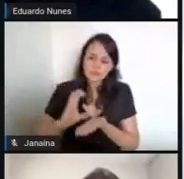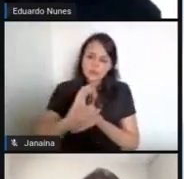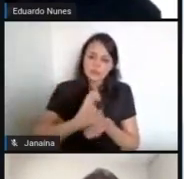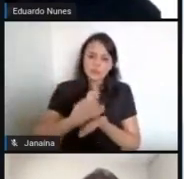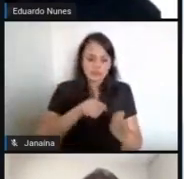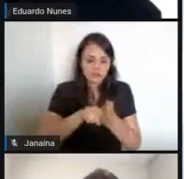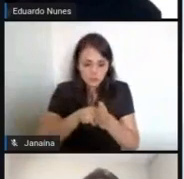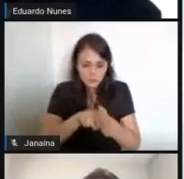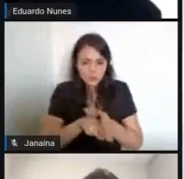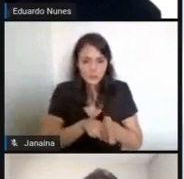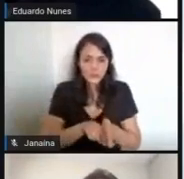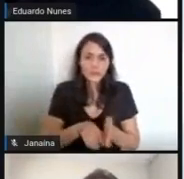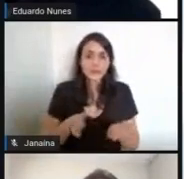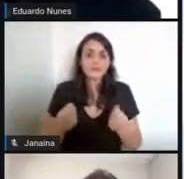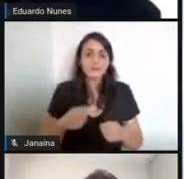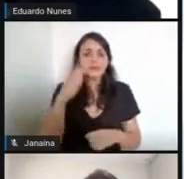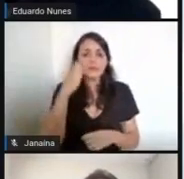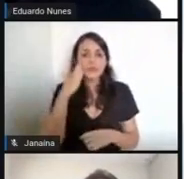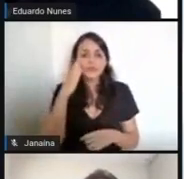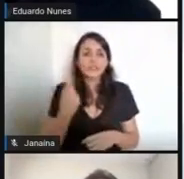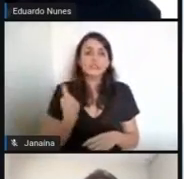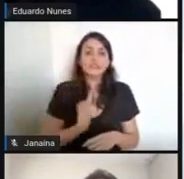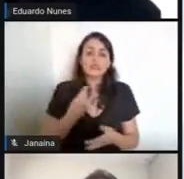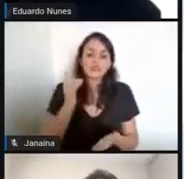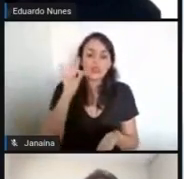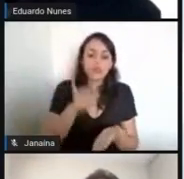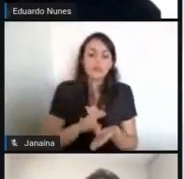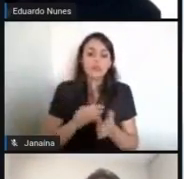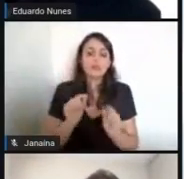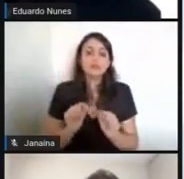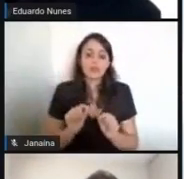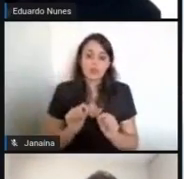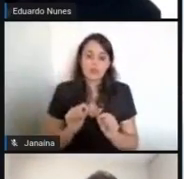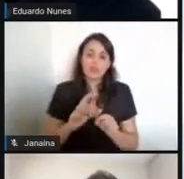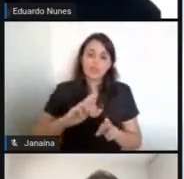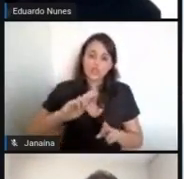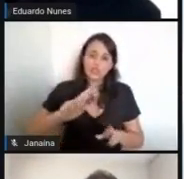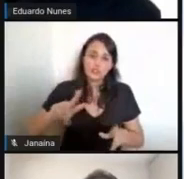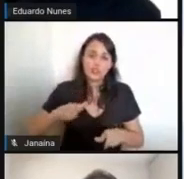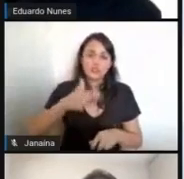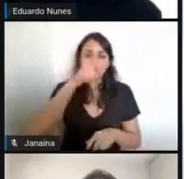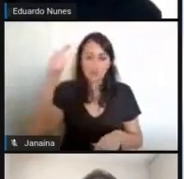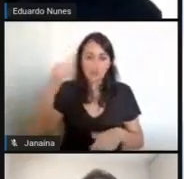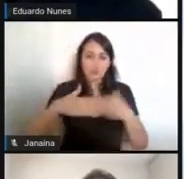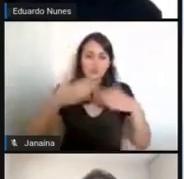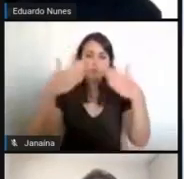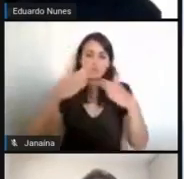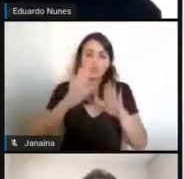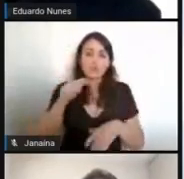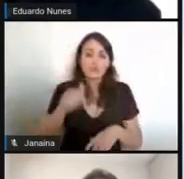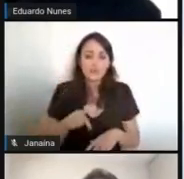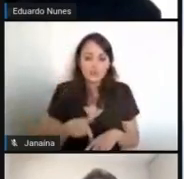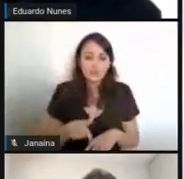nossa realidade, né, que é muito diferente da realidade de países desenvolvidos, ele é um mecanismo de equidade, né? Então,